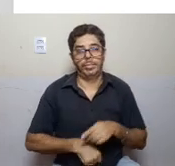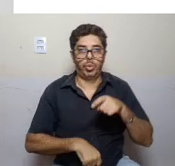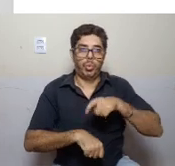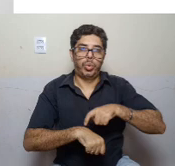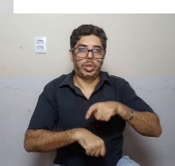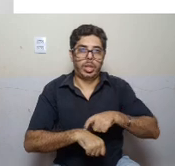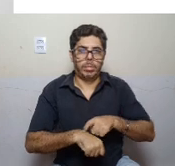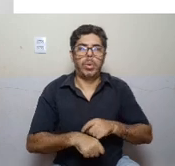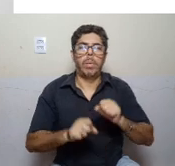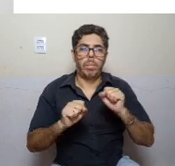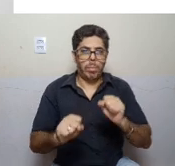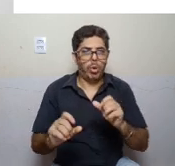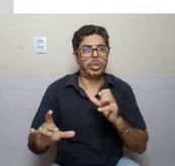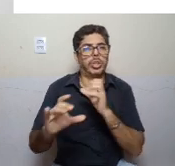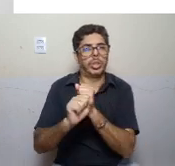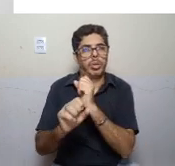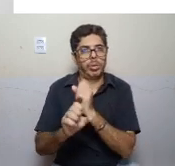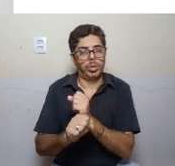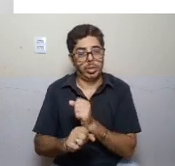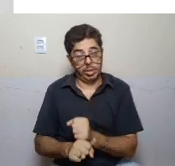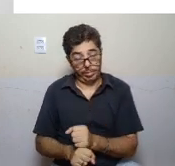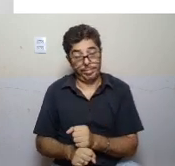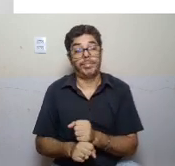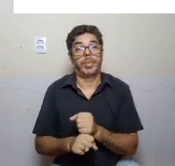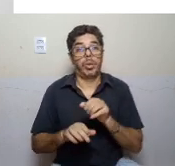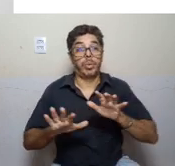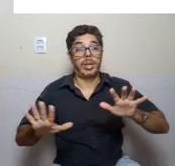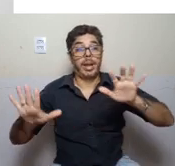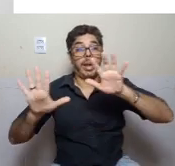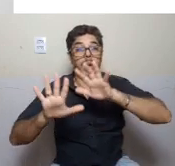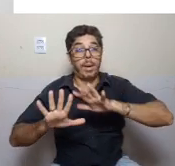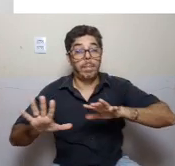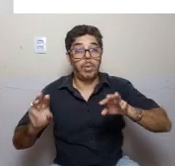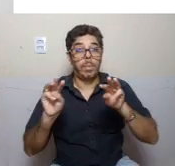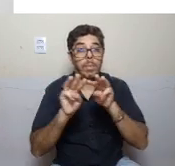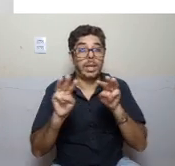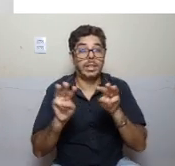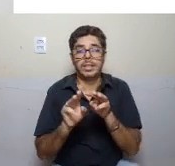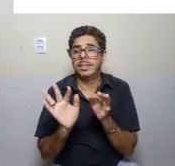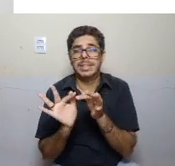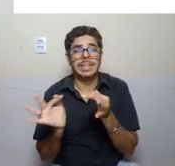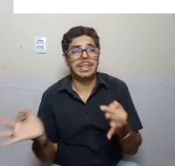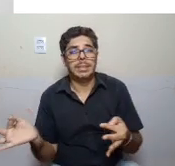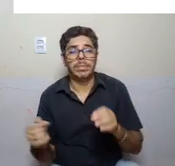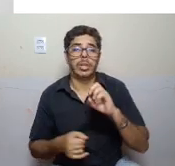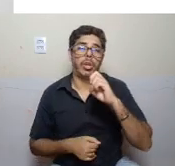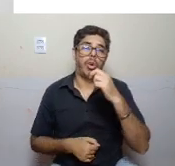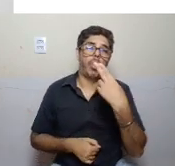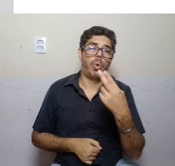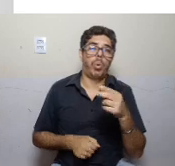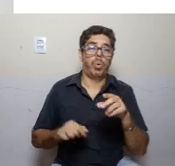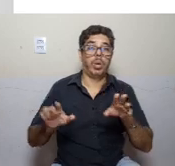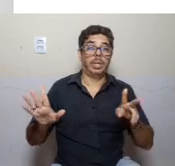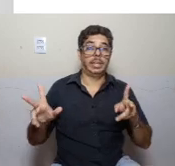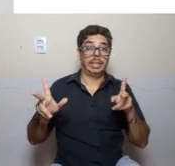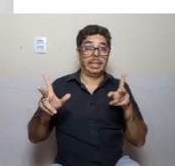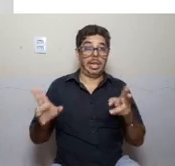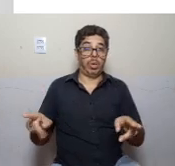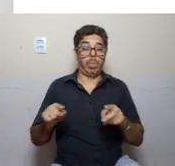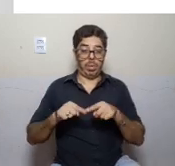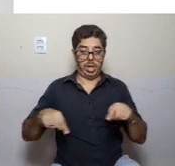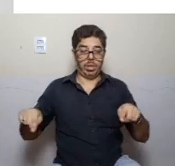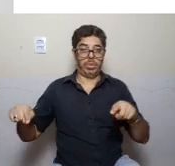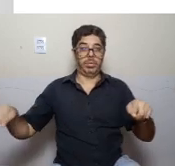tempo. Na prática, ela pode ser usada para calcular o campo magnético, principalmente para situações simples ou simétricas. A